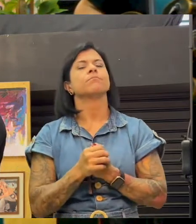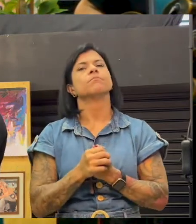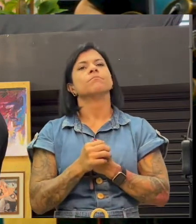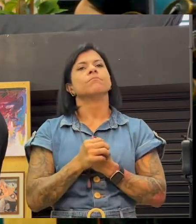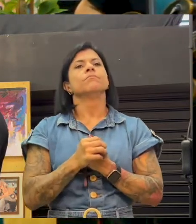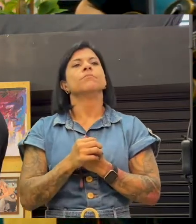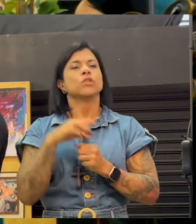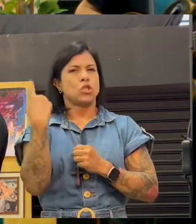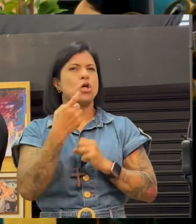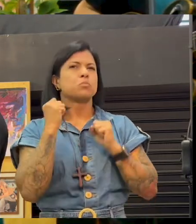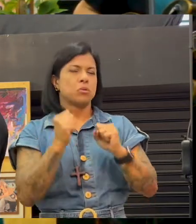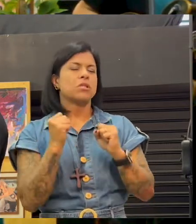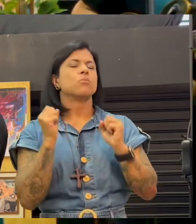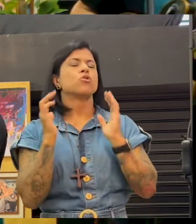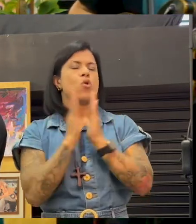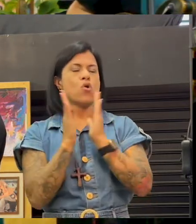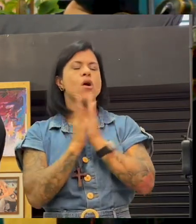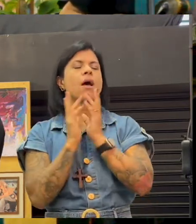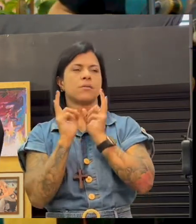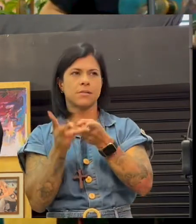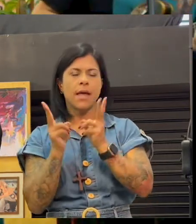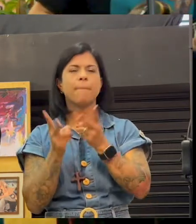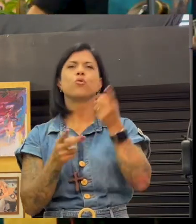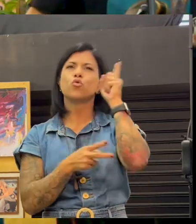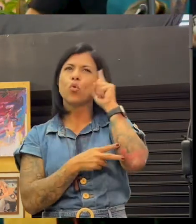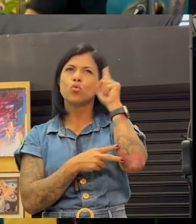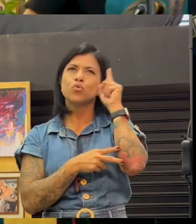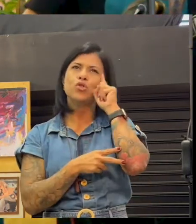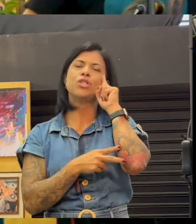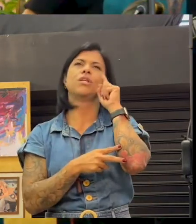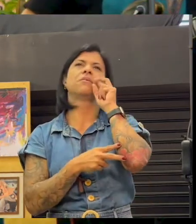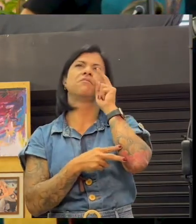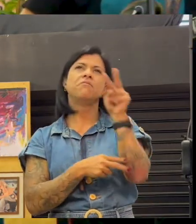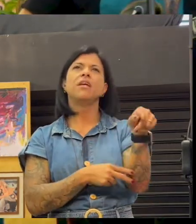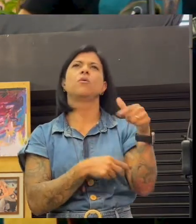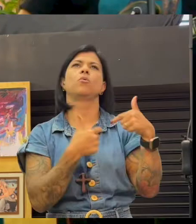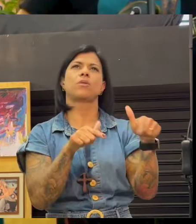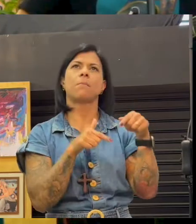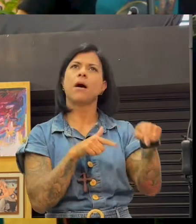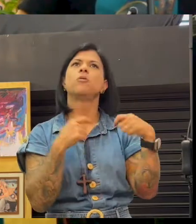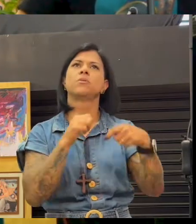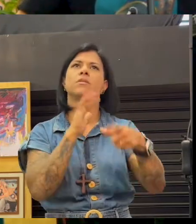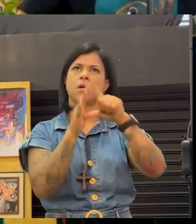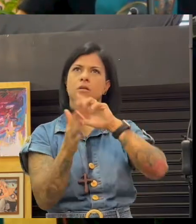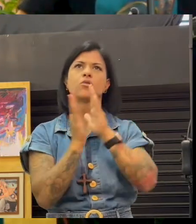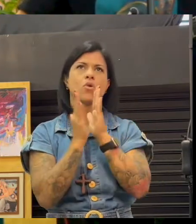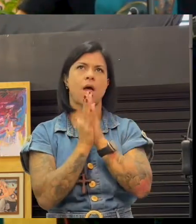no caminho do trabalho. Que você enxergue de forma diferente o seu trabalho. Amém?